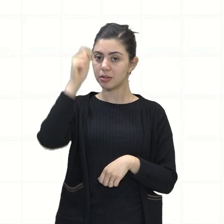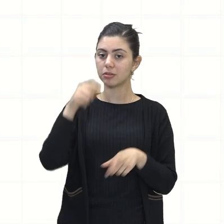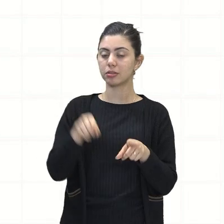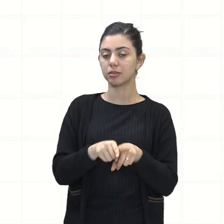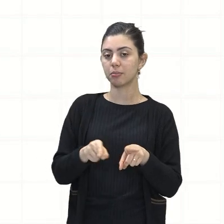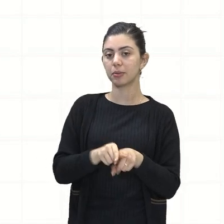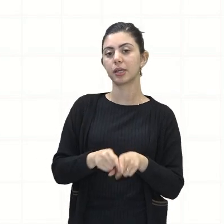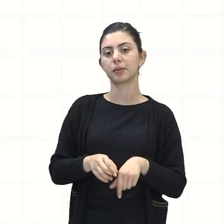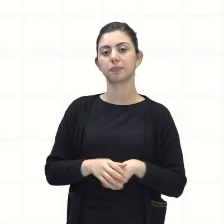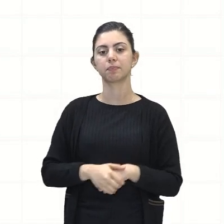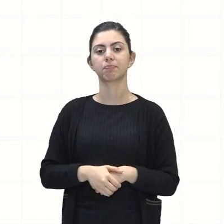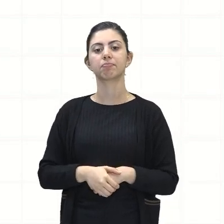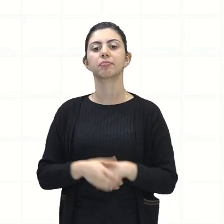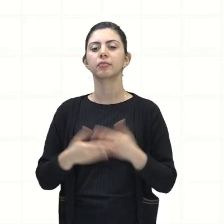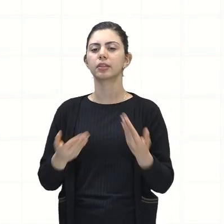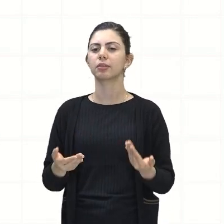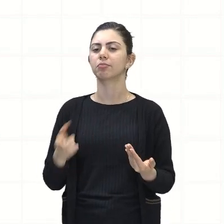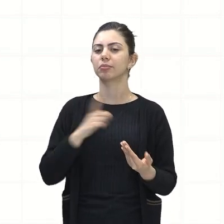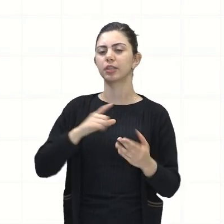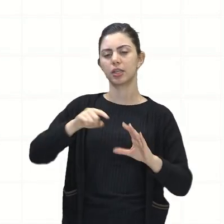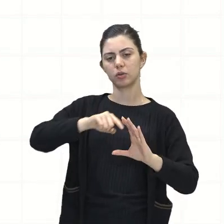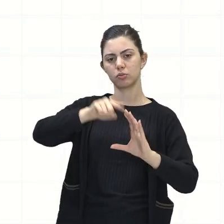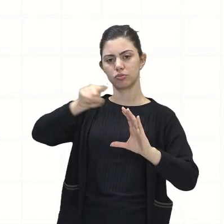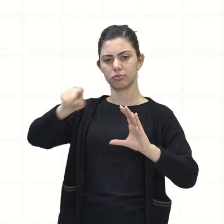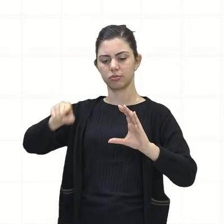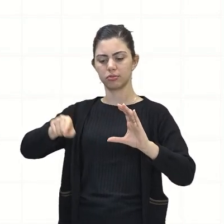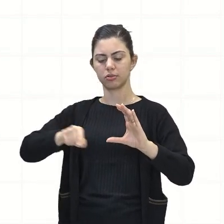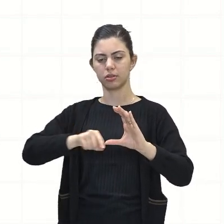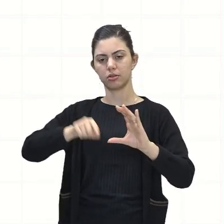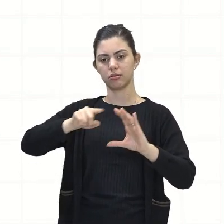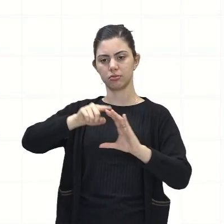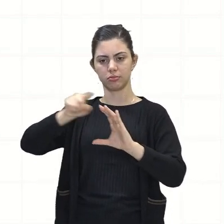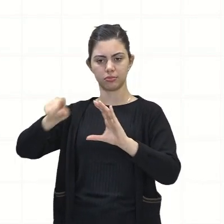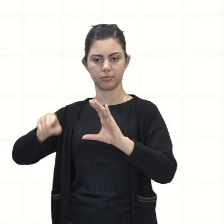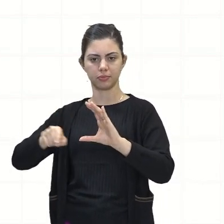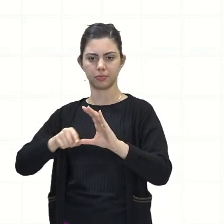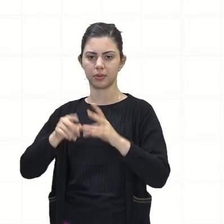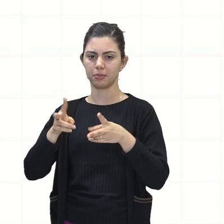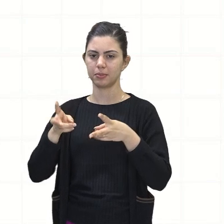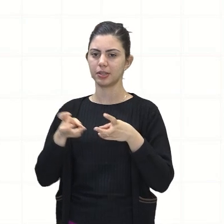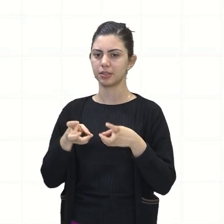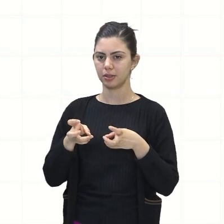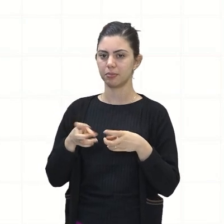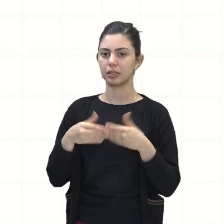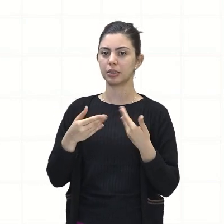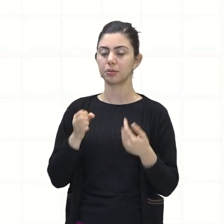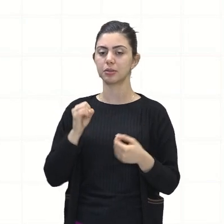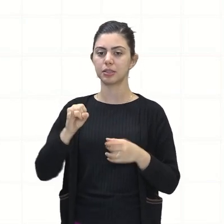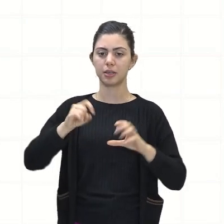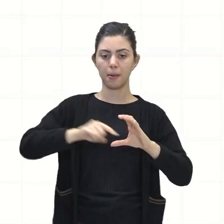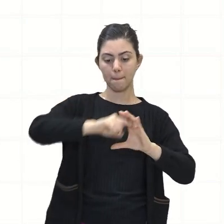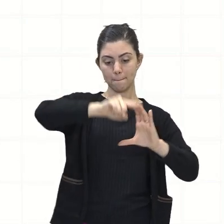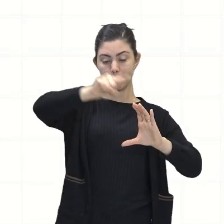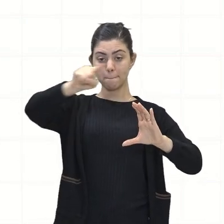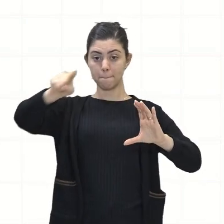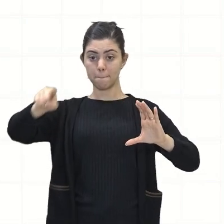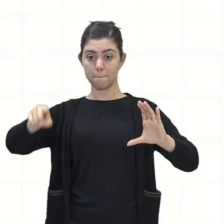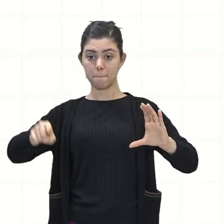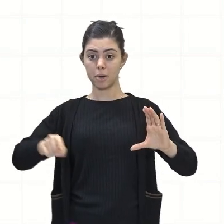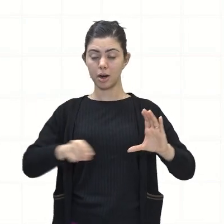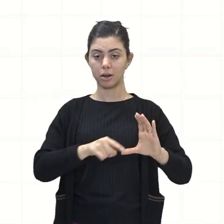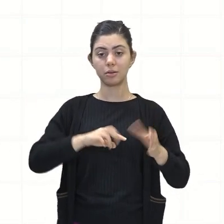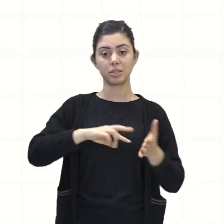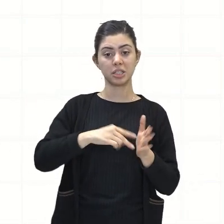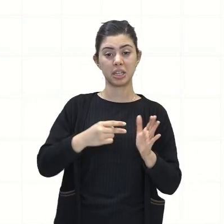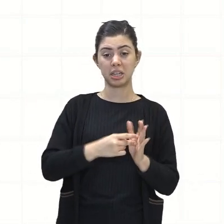mesmo tempo a gente tem esses círculos, né? Como está dizendo aí na legenda do mapa. Quanto maior o círculo, significa que